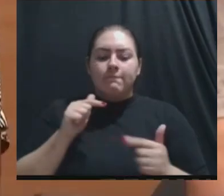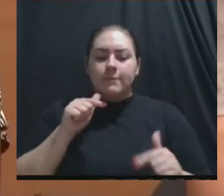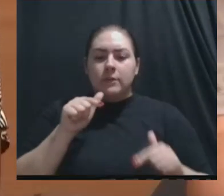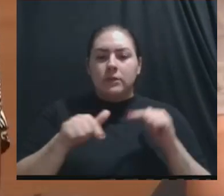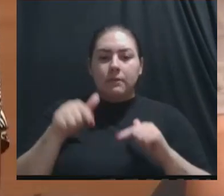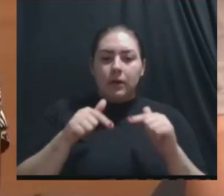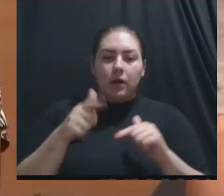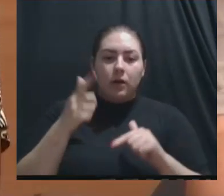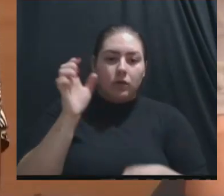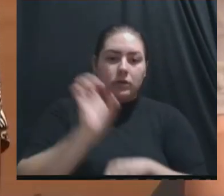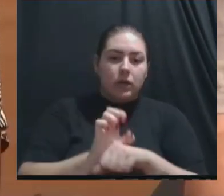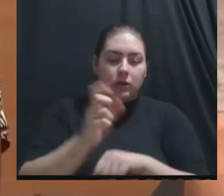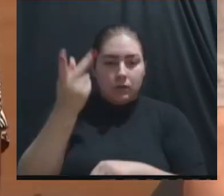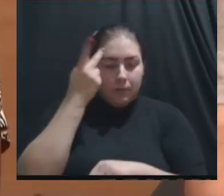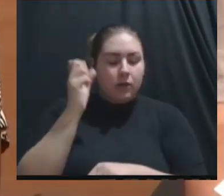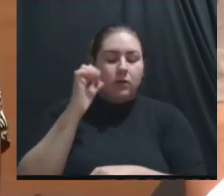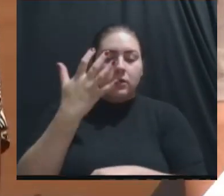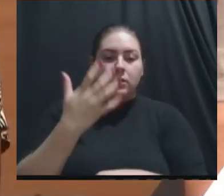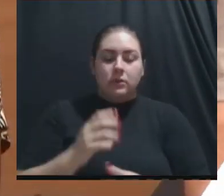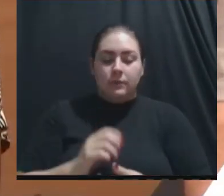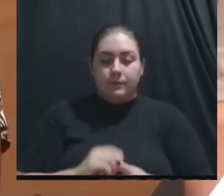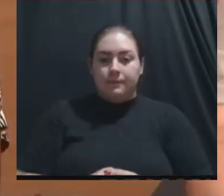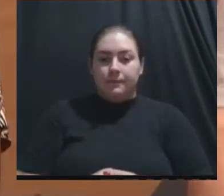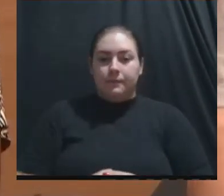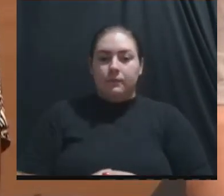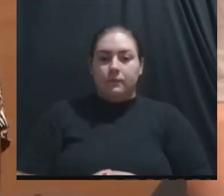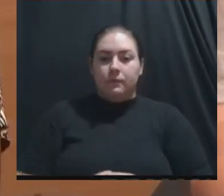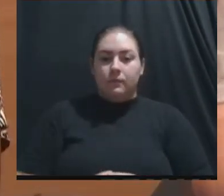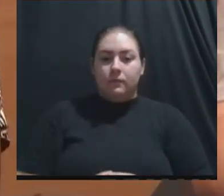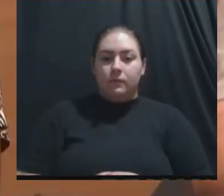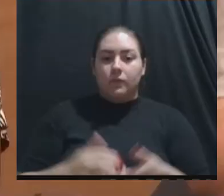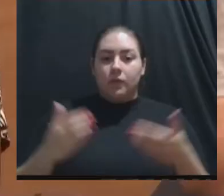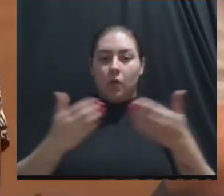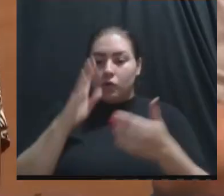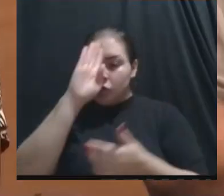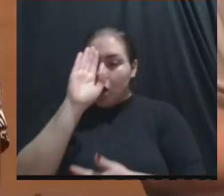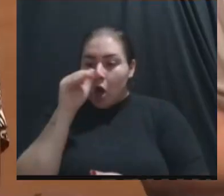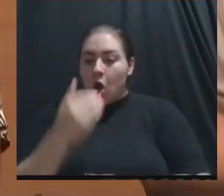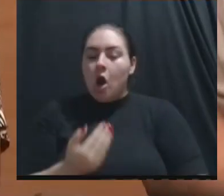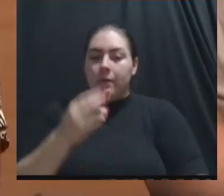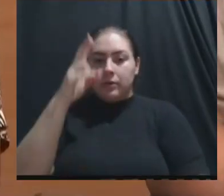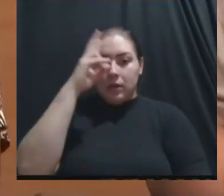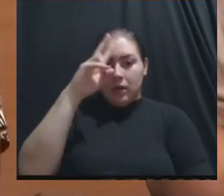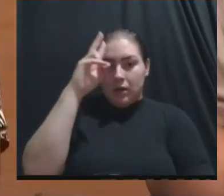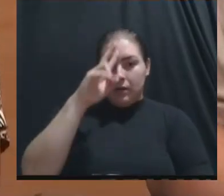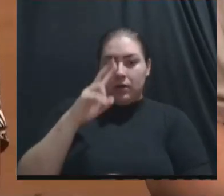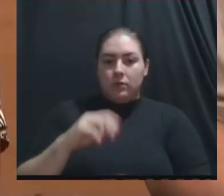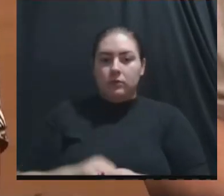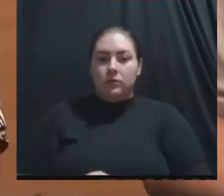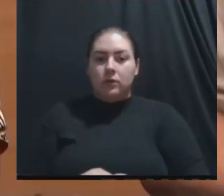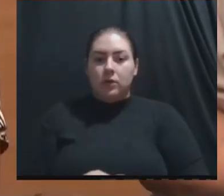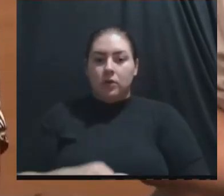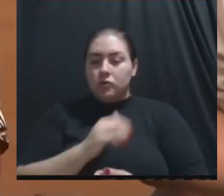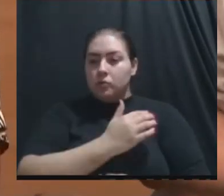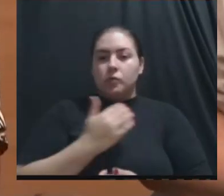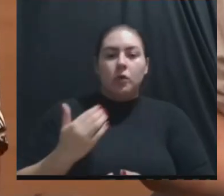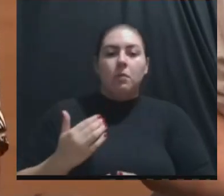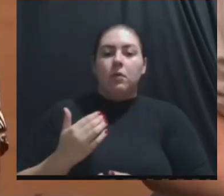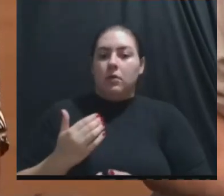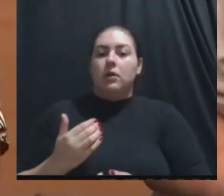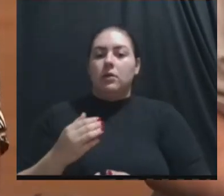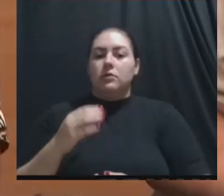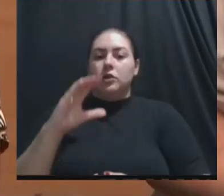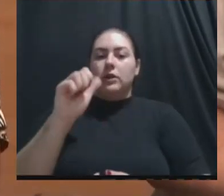aconteça. Hoje, ao honrarmos a memória dos que tombaram em Eldorado de Carajás, reafirmamos